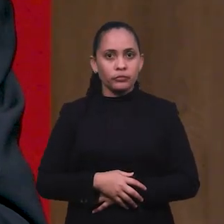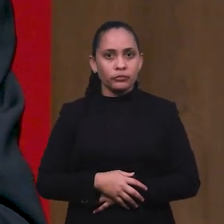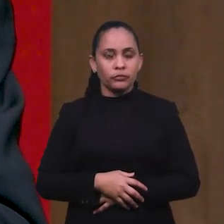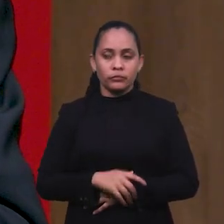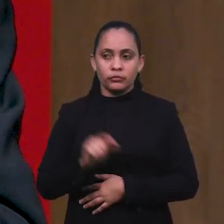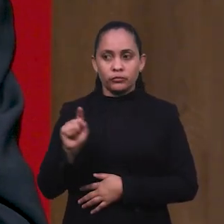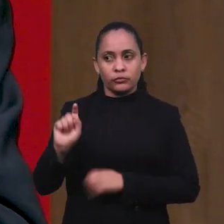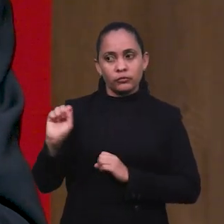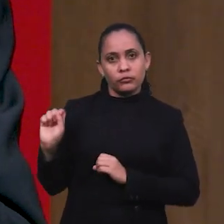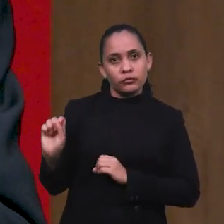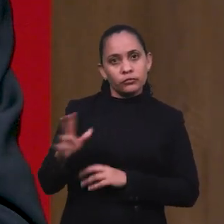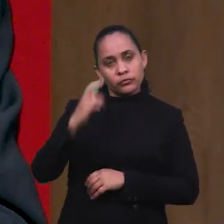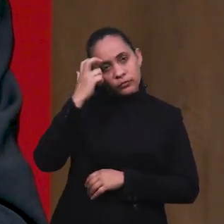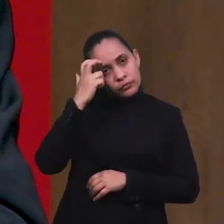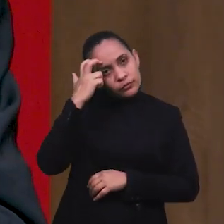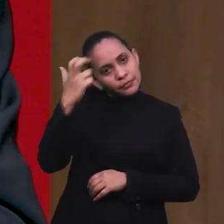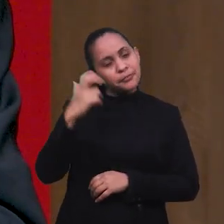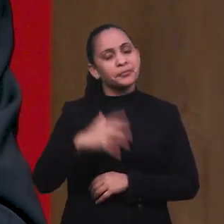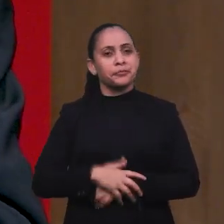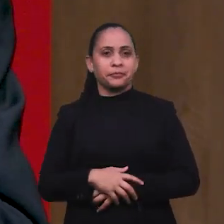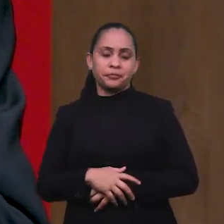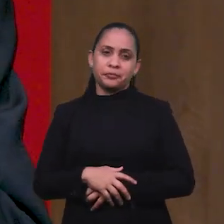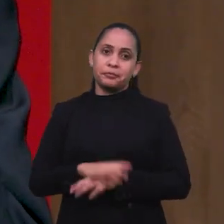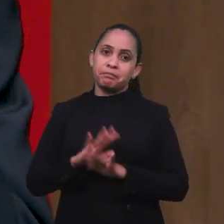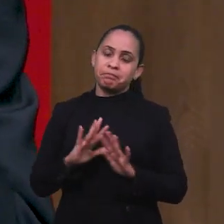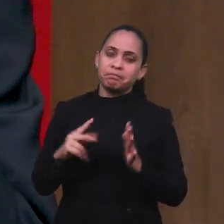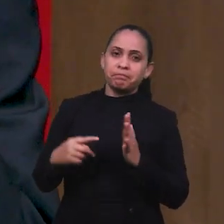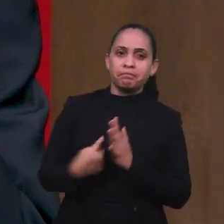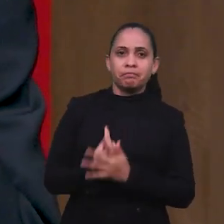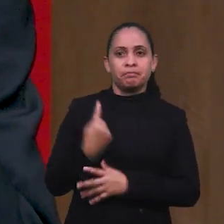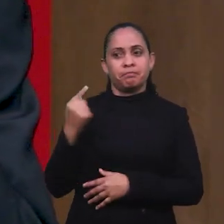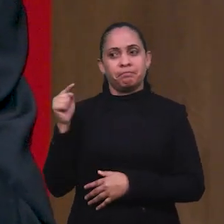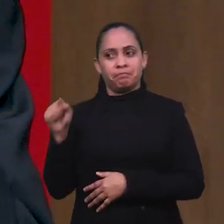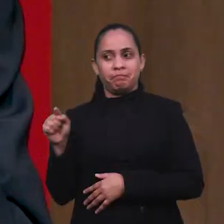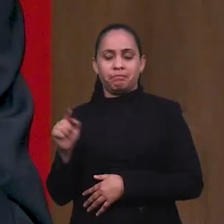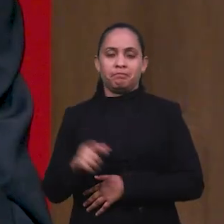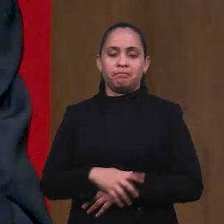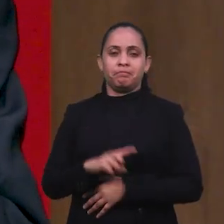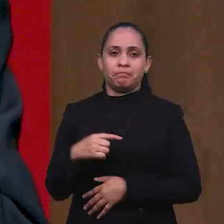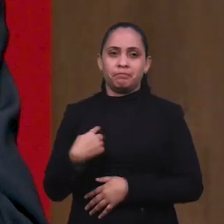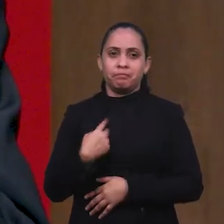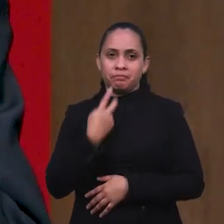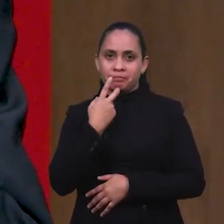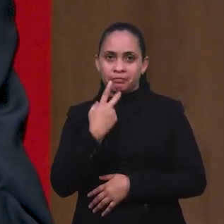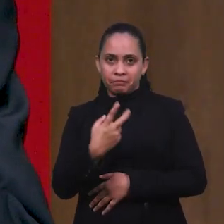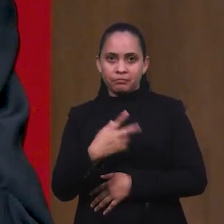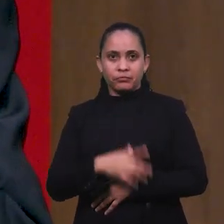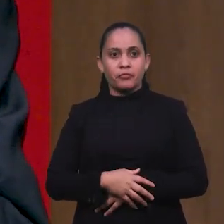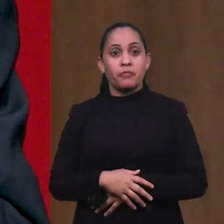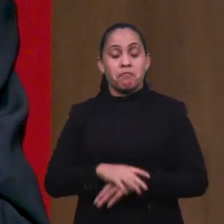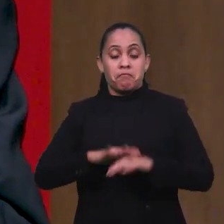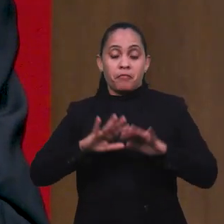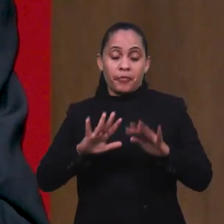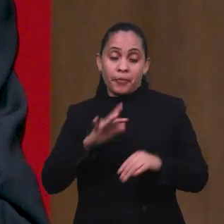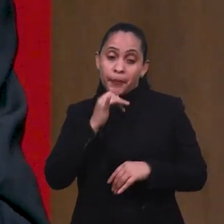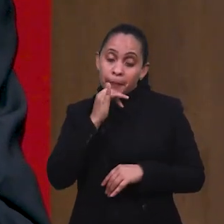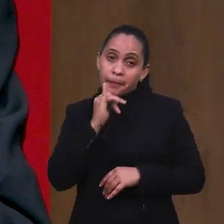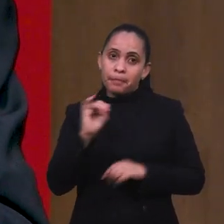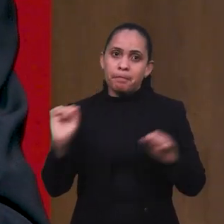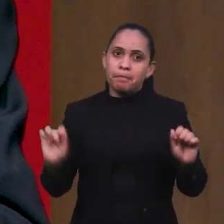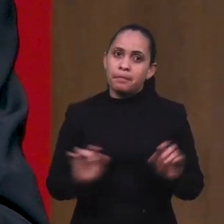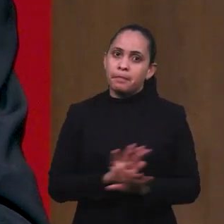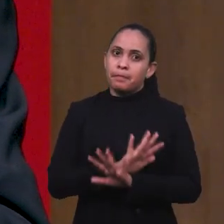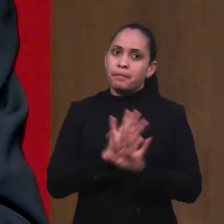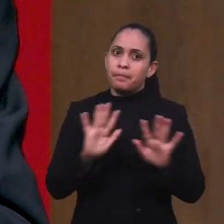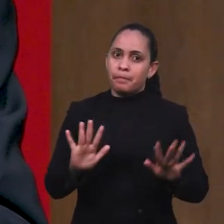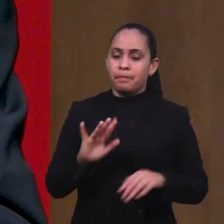na educação, agricultura e assistência social. Então, nós vamos falar agora, de forma mais abrangente,